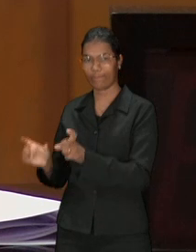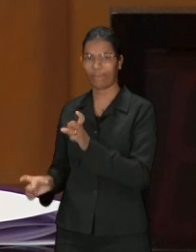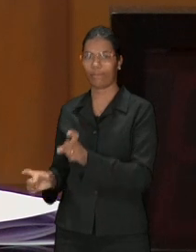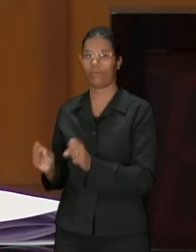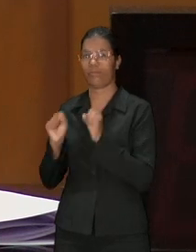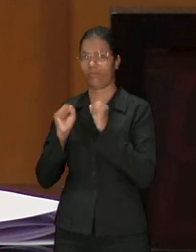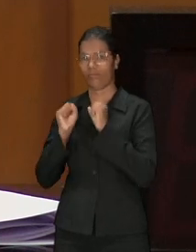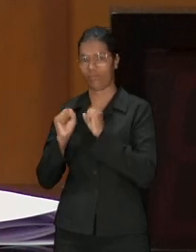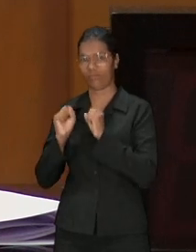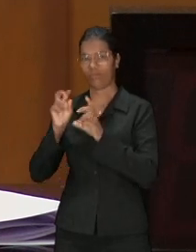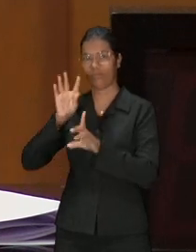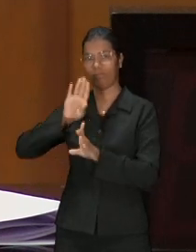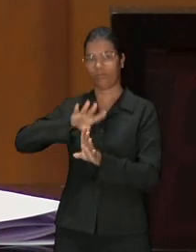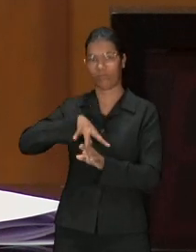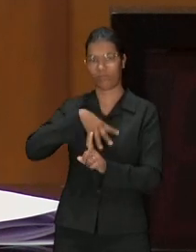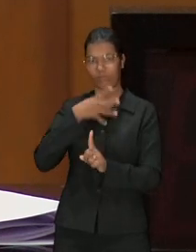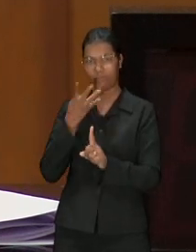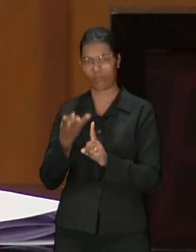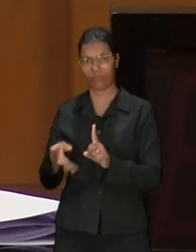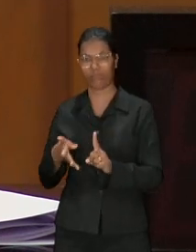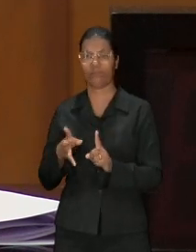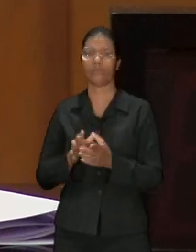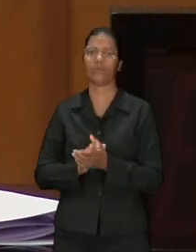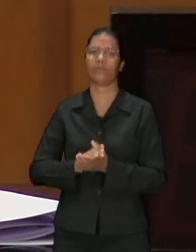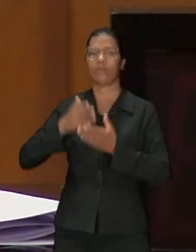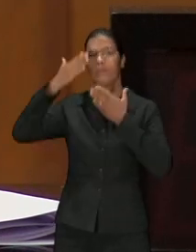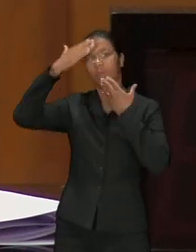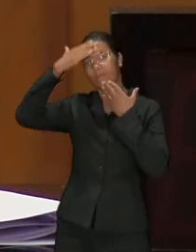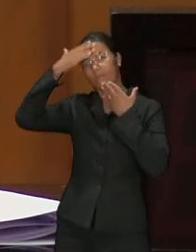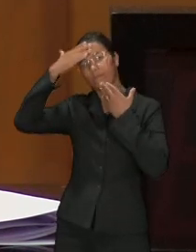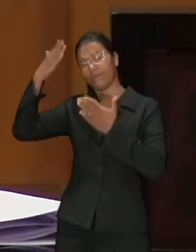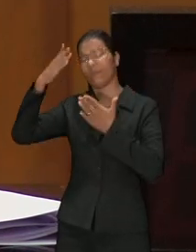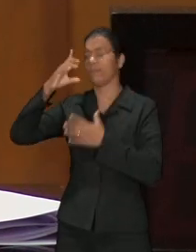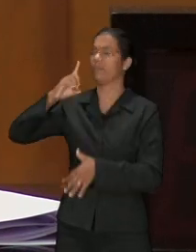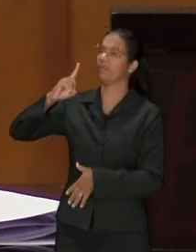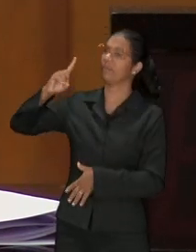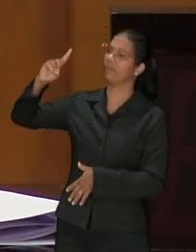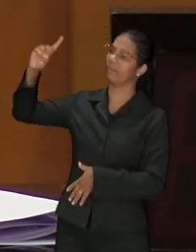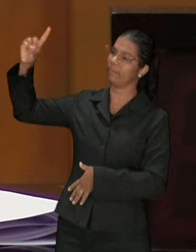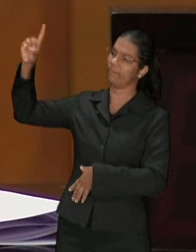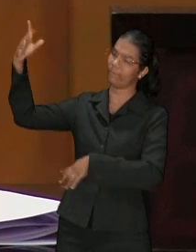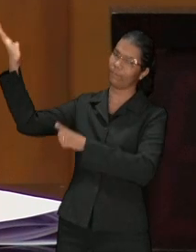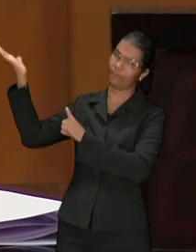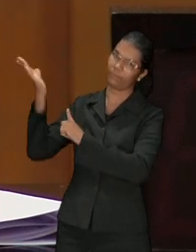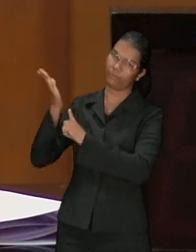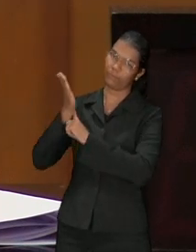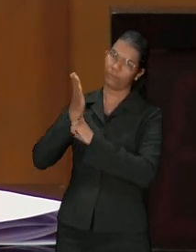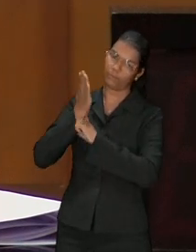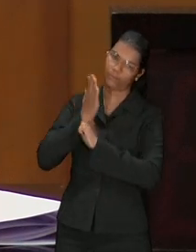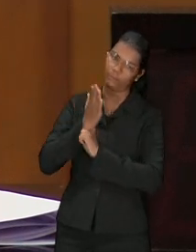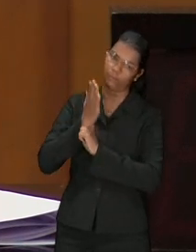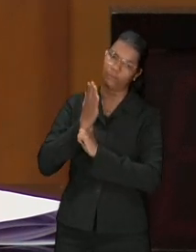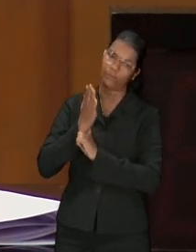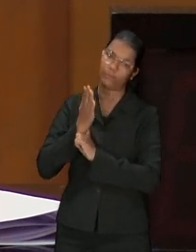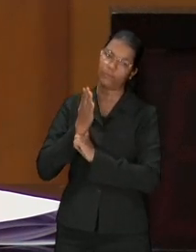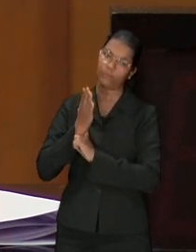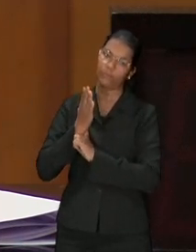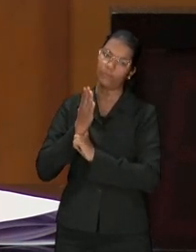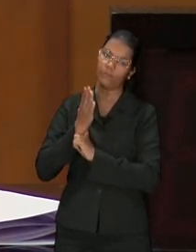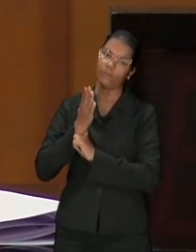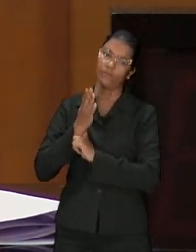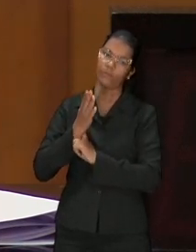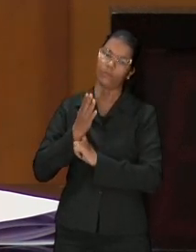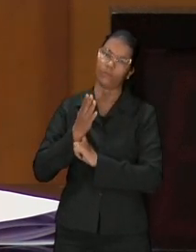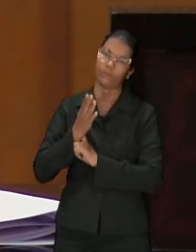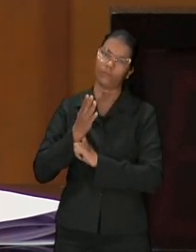honrarias. Agradeço a Deus que nos capacita diariamente e nos permite, segundo a sua